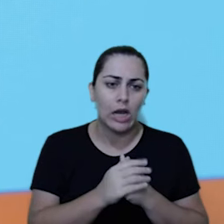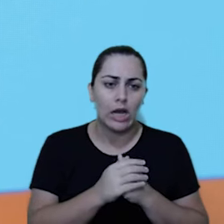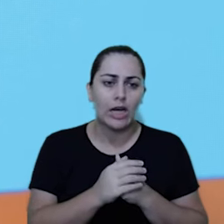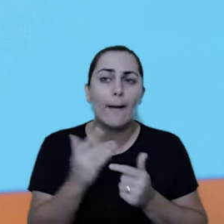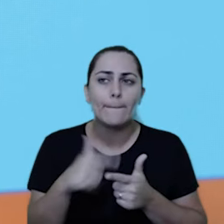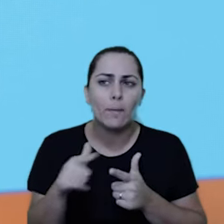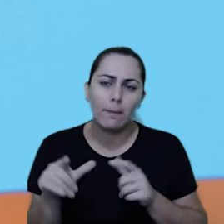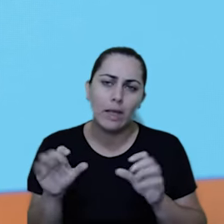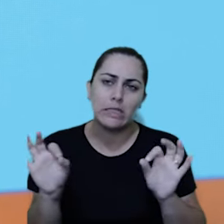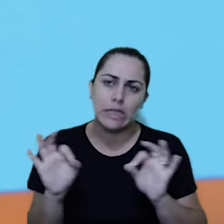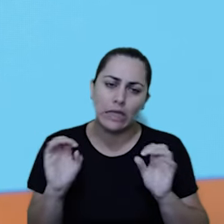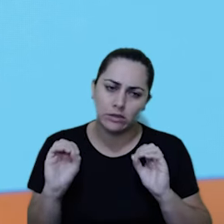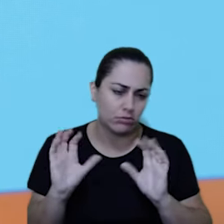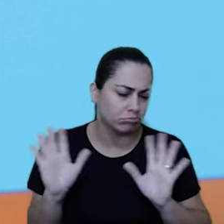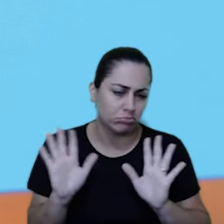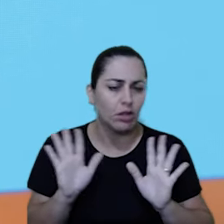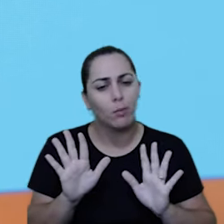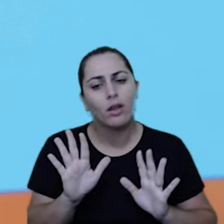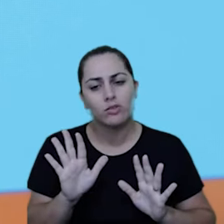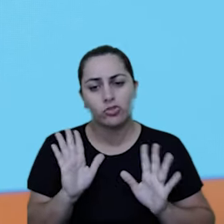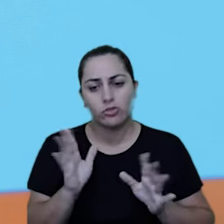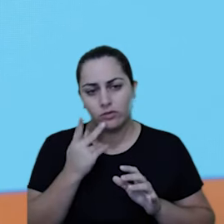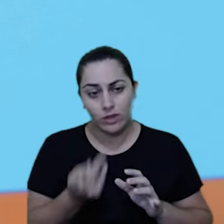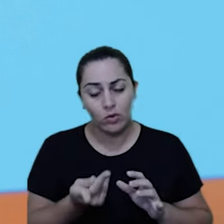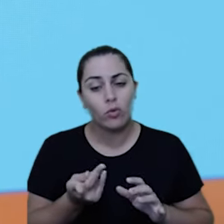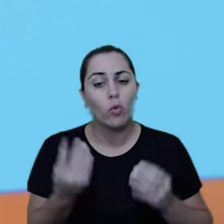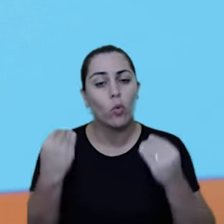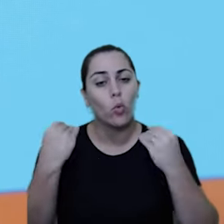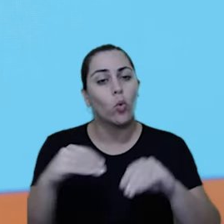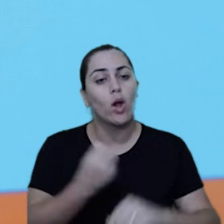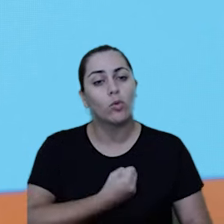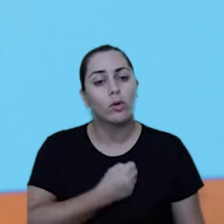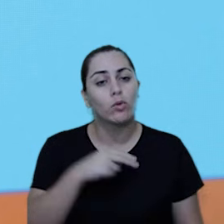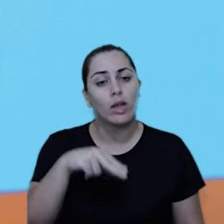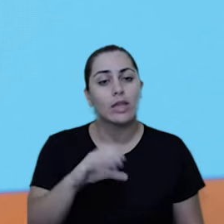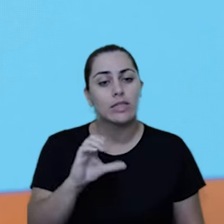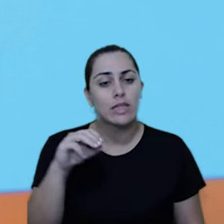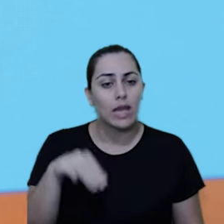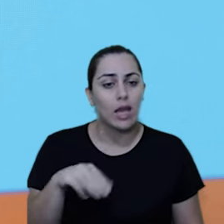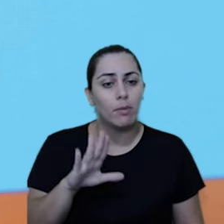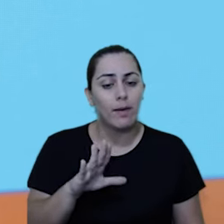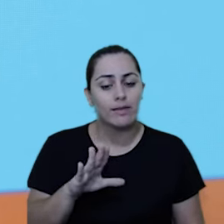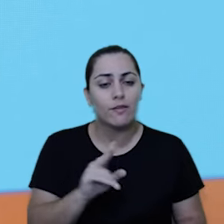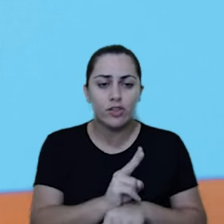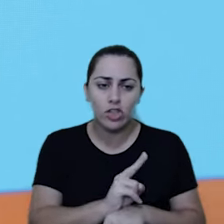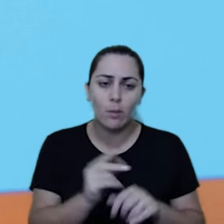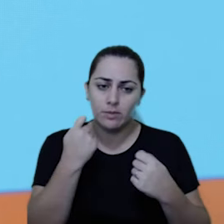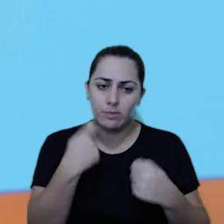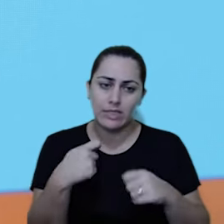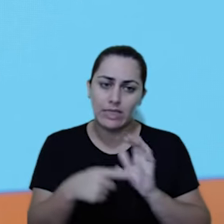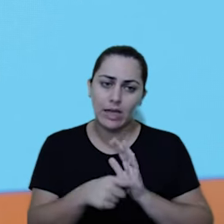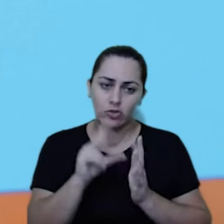que vai se eximir de problema porque ainda assim como a gente falou eu vou inserir ali o número do ncm mas a parte fiscal eu tenho que ter visto